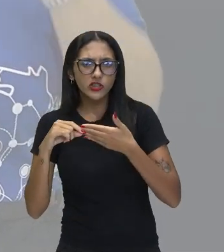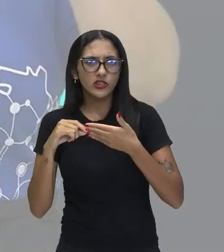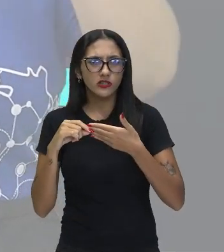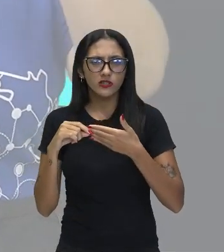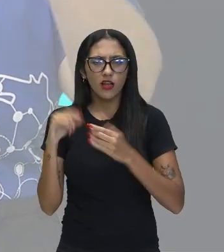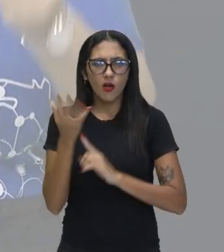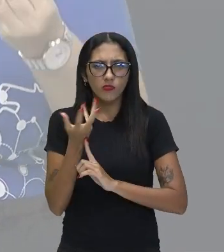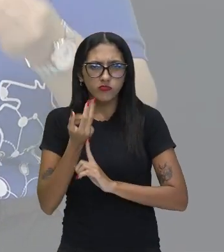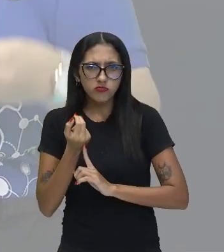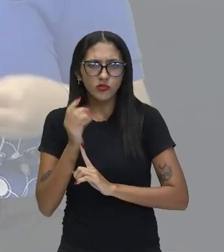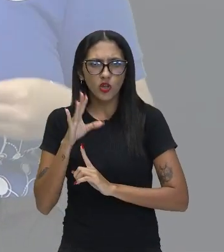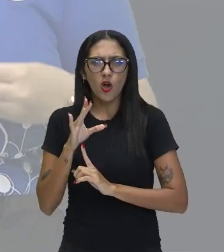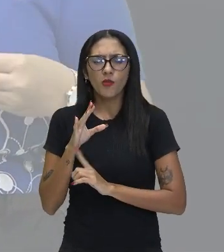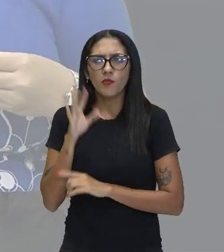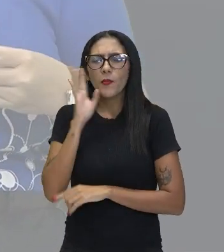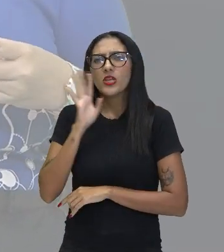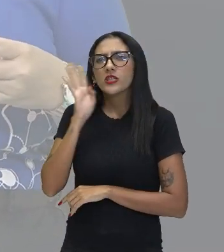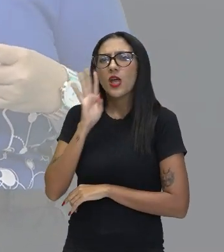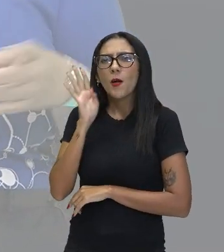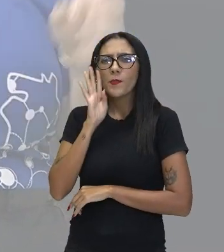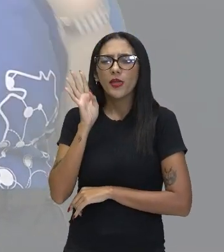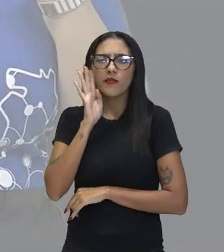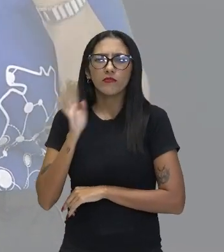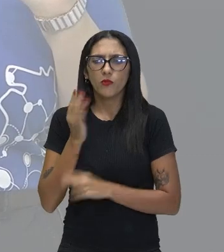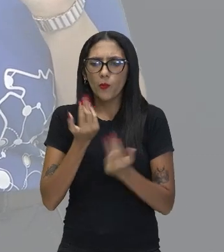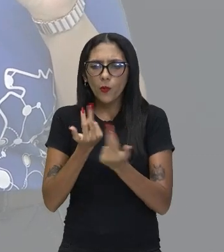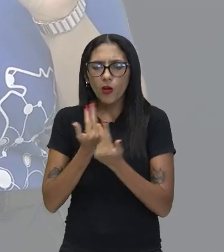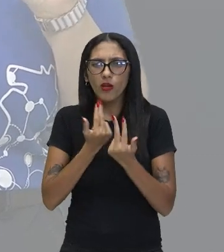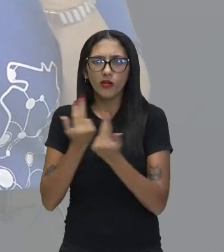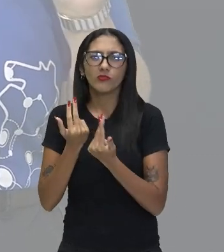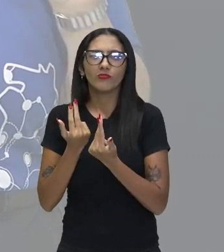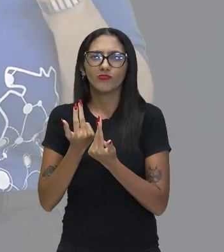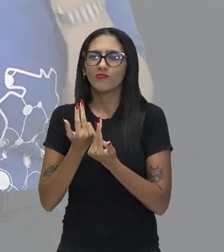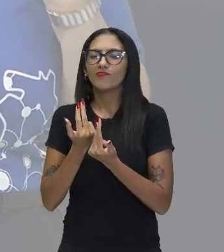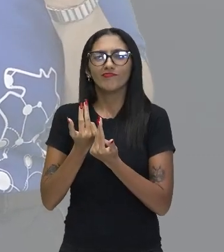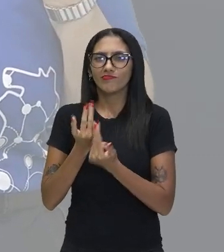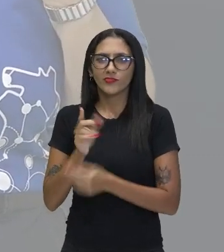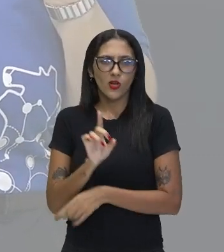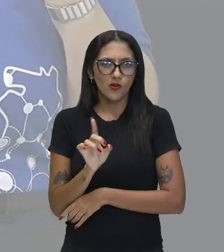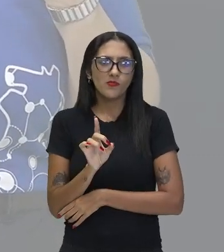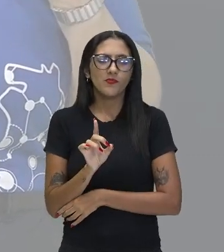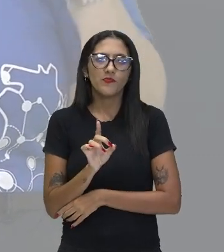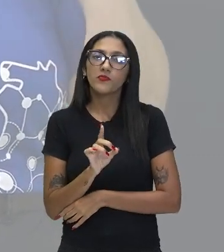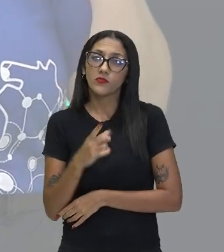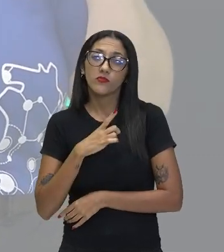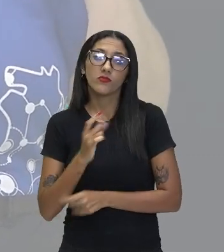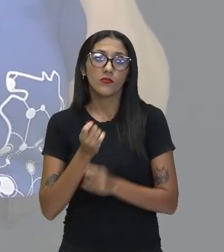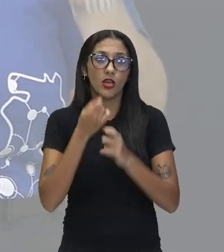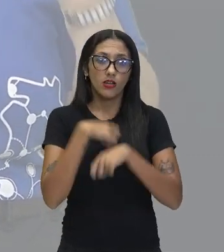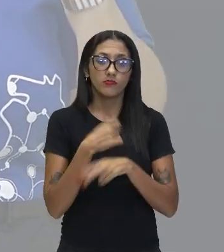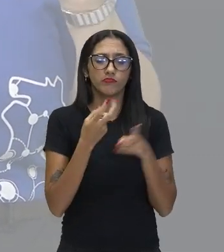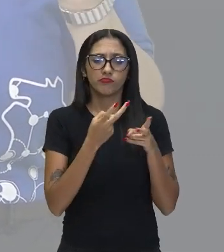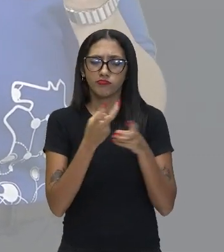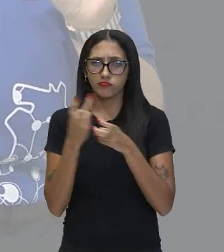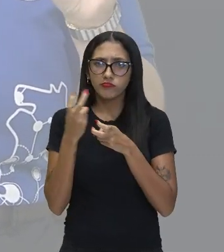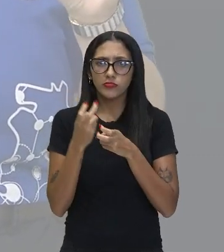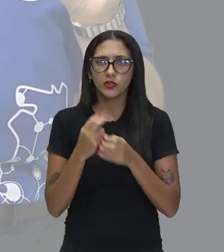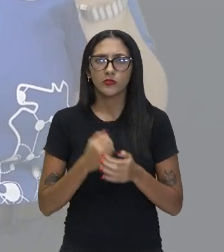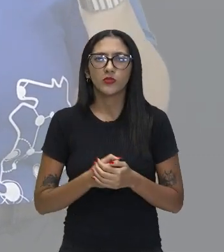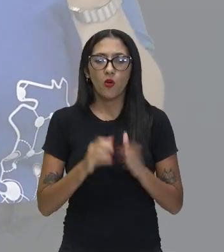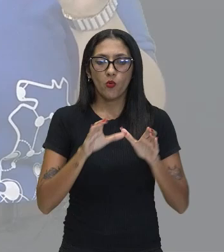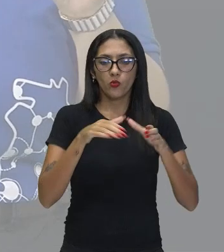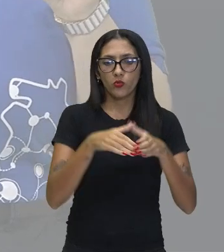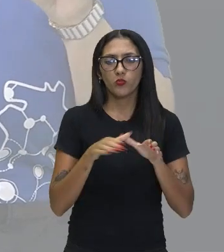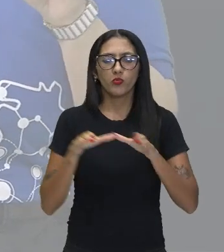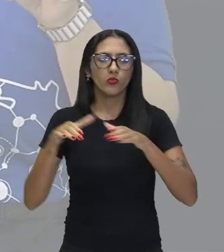pensamento de como esse modernismo deveria acontecer? Não. Pode-se identificar dois grupos